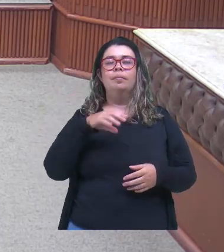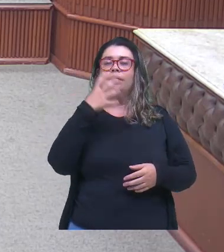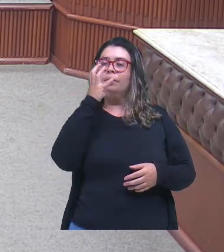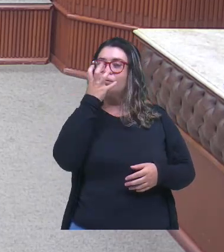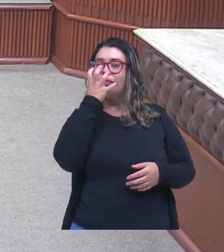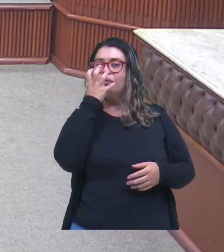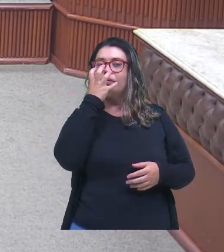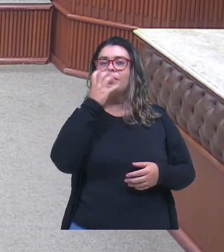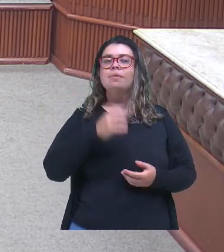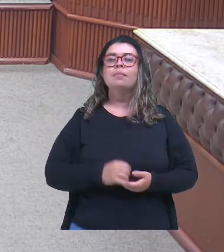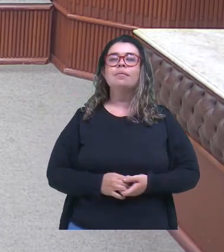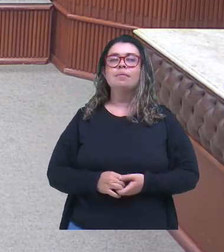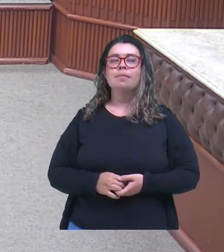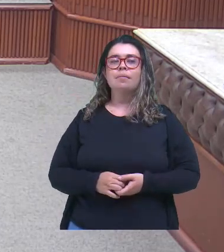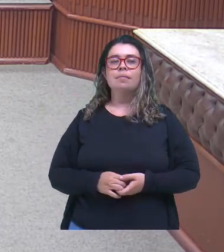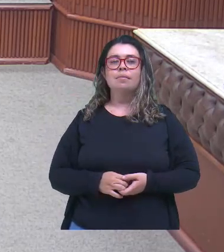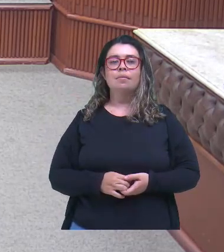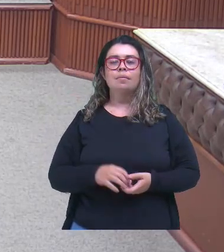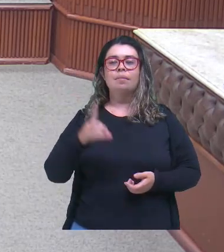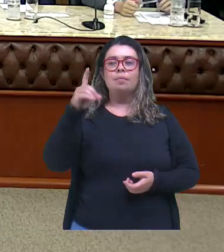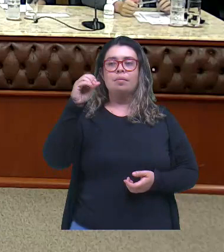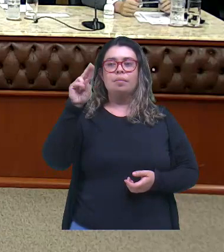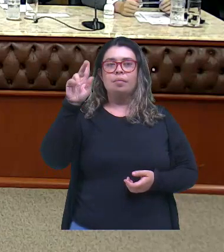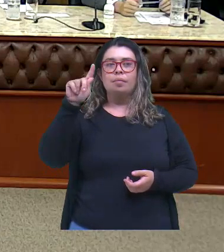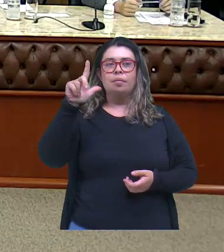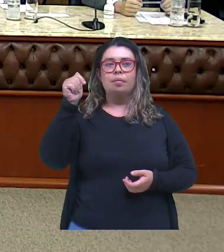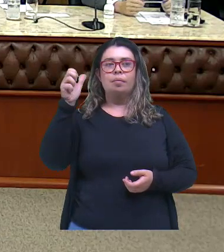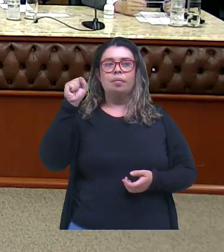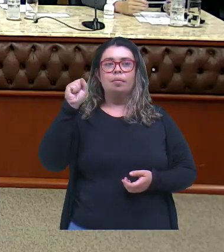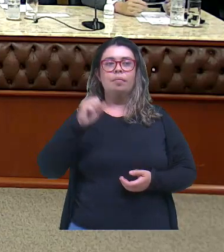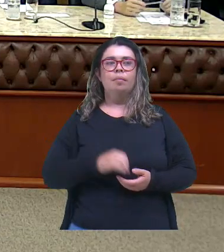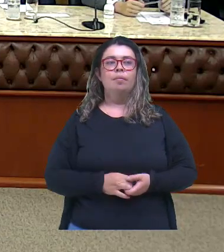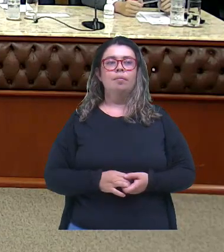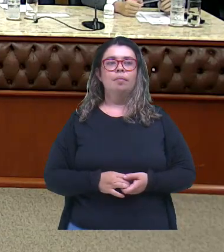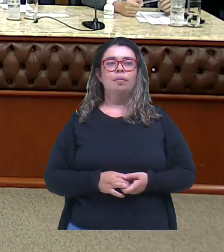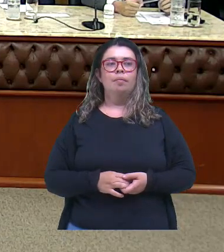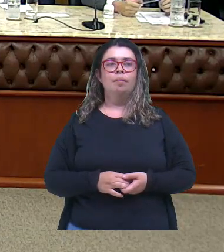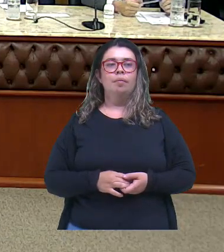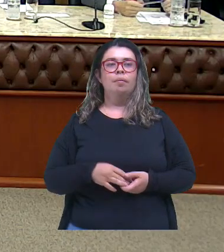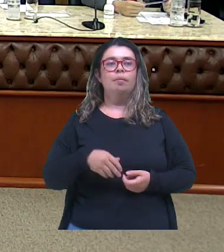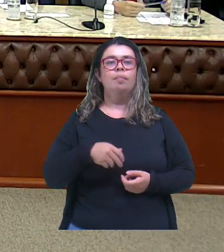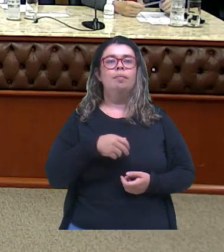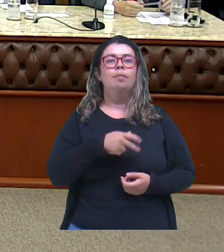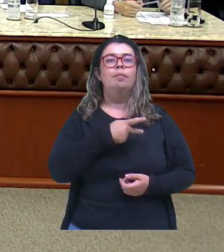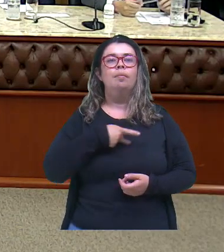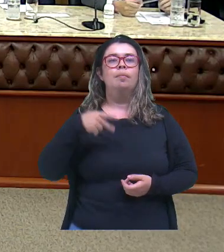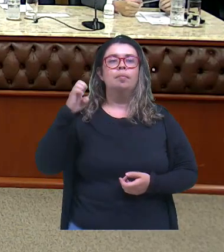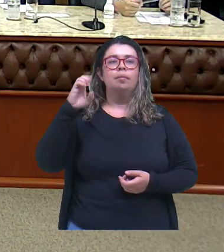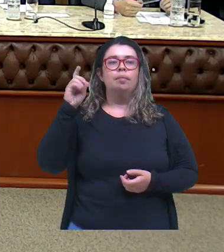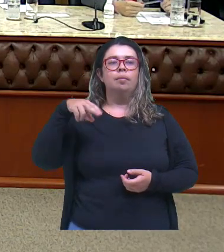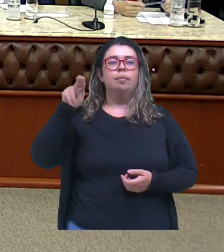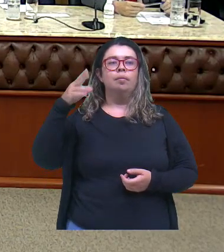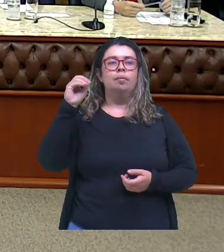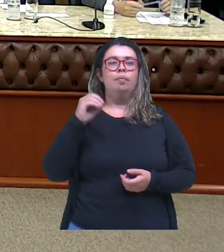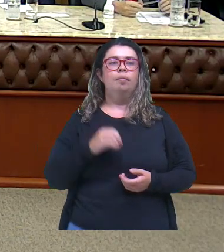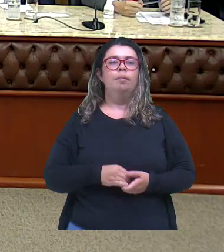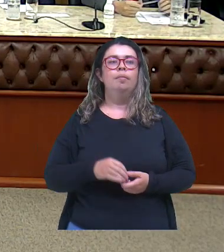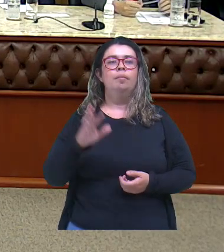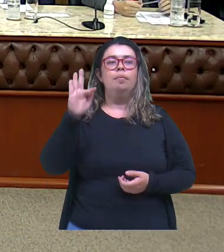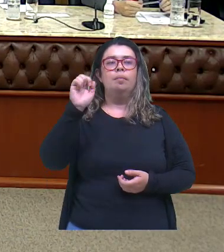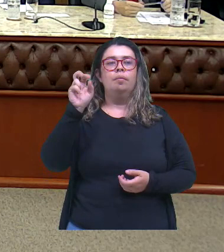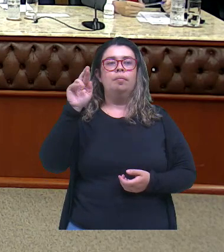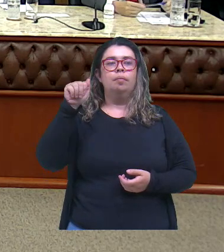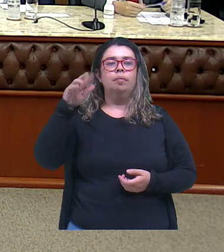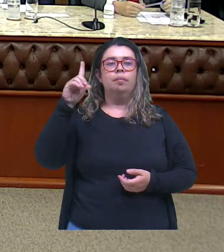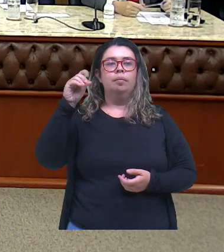Nicolielo Vêncio, Douglas Henrique de Azevedo Terra, Edson de Souza, Fernando Pereira Cirque